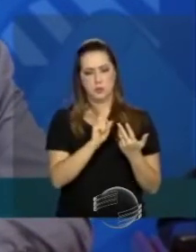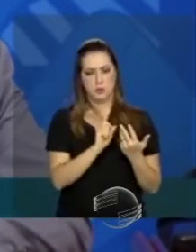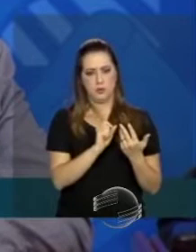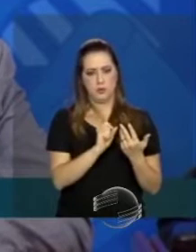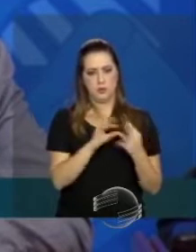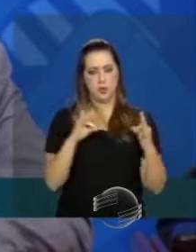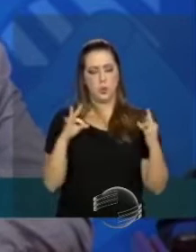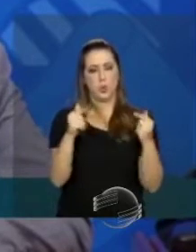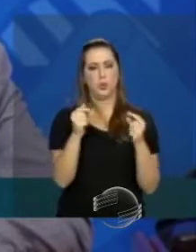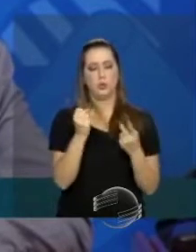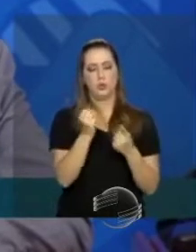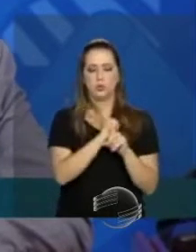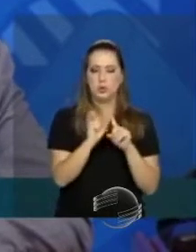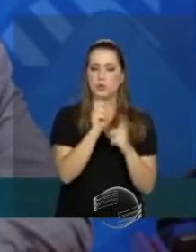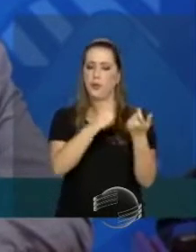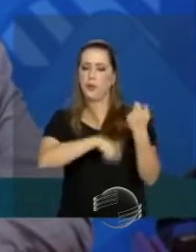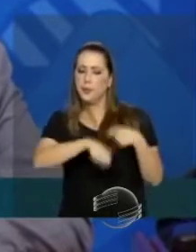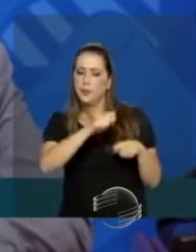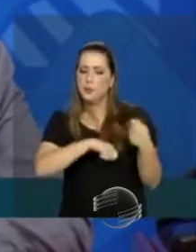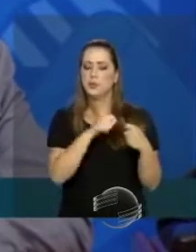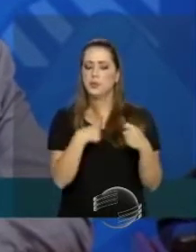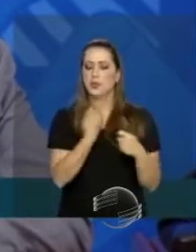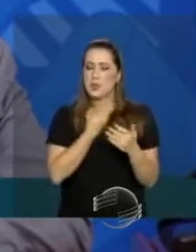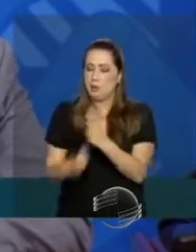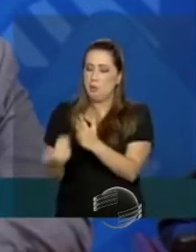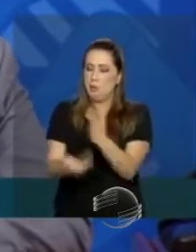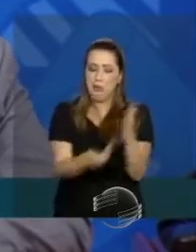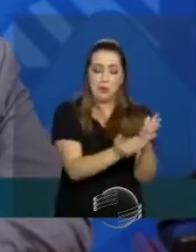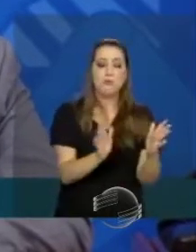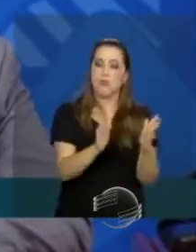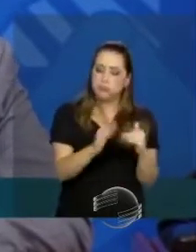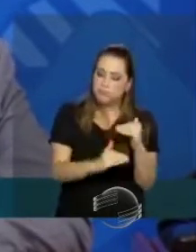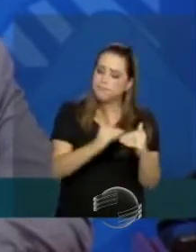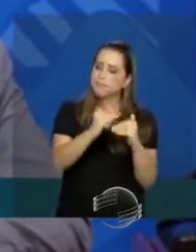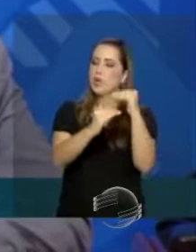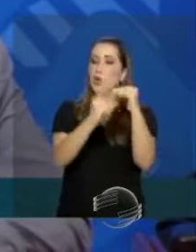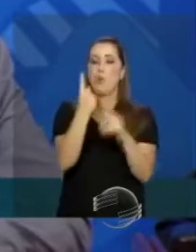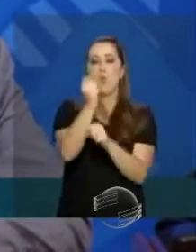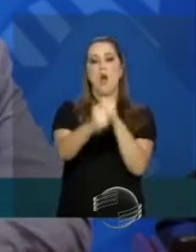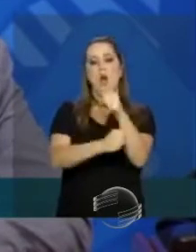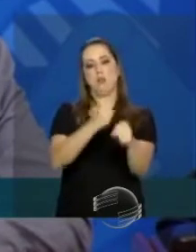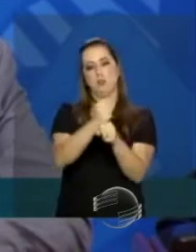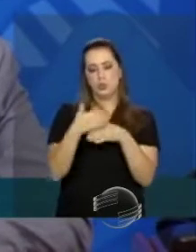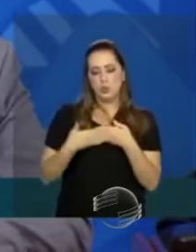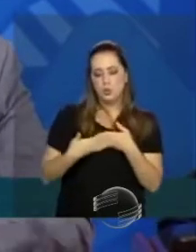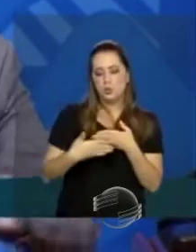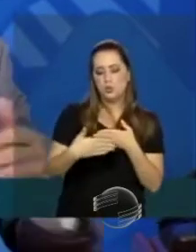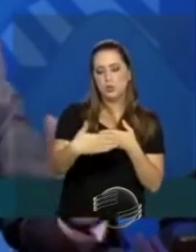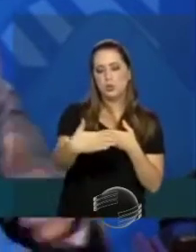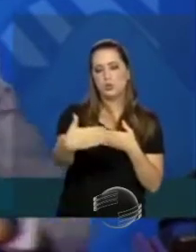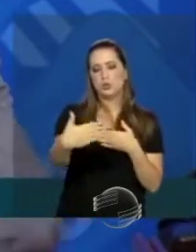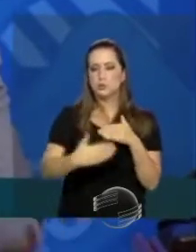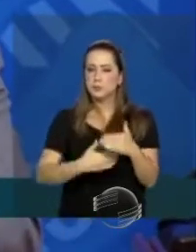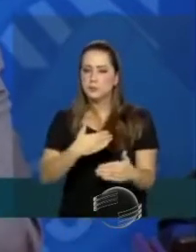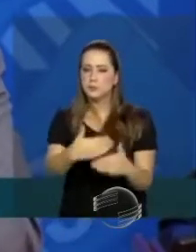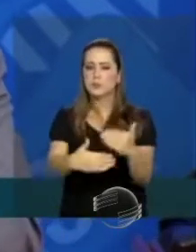recuperar toda essa perda que nós tivemos para poder, daqui a um ano, ele continuar naquele